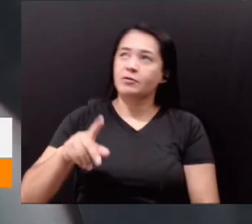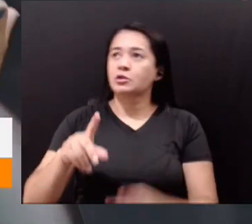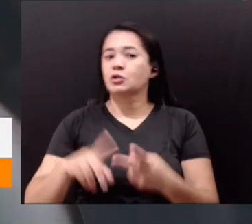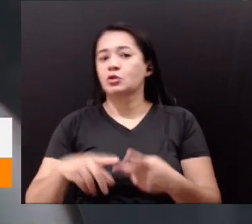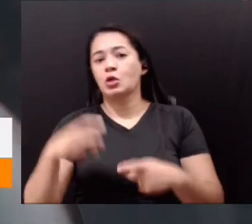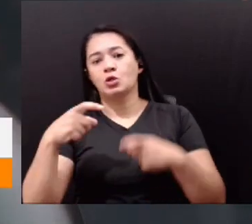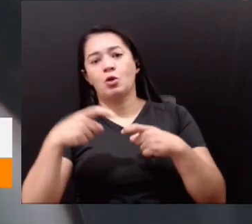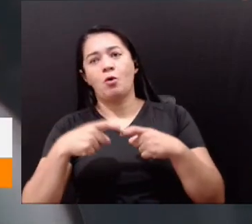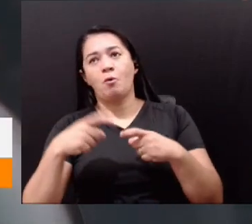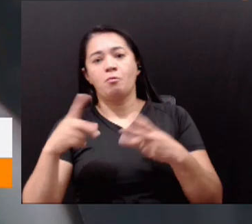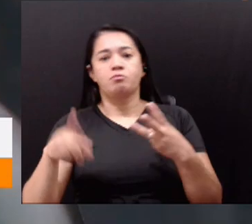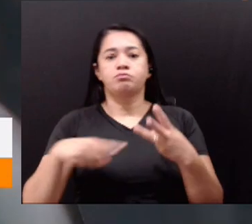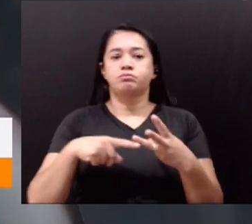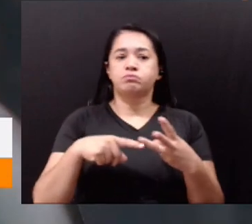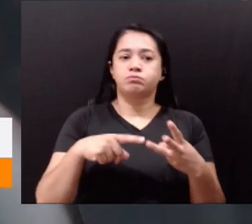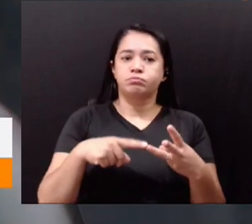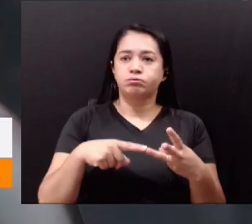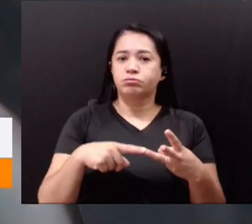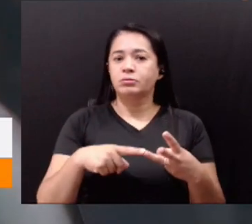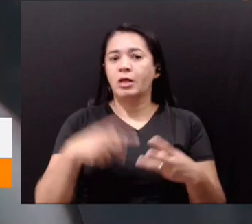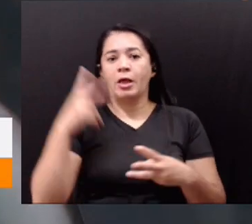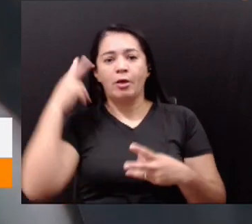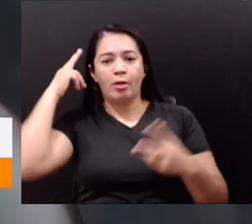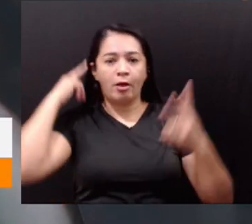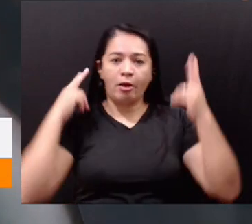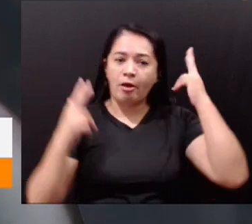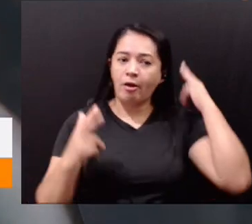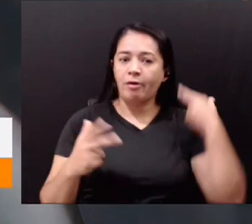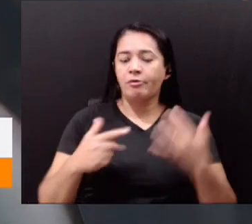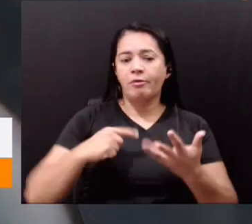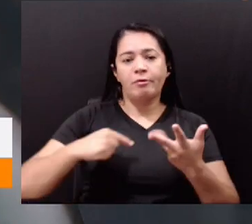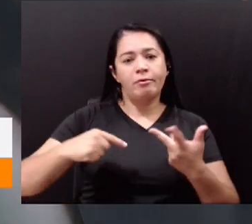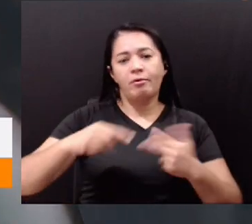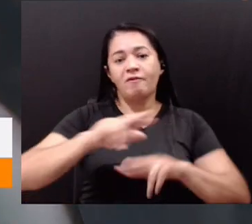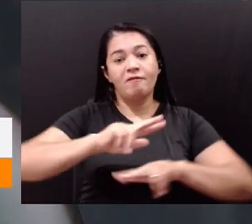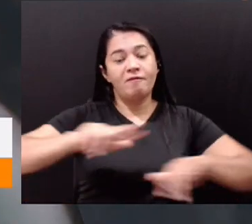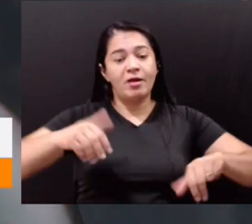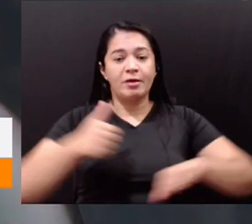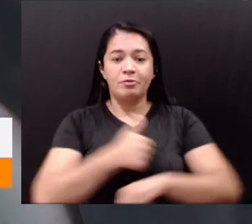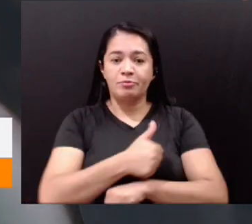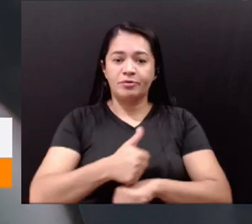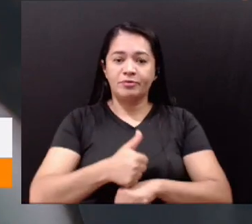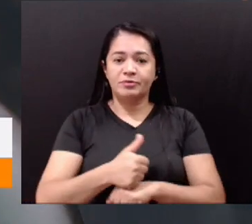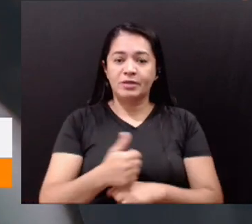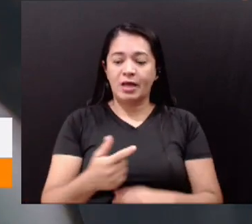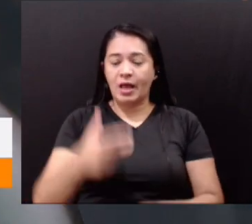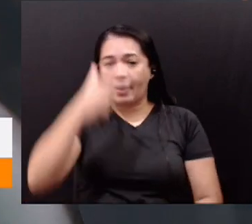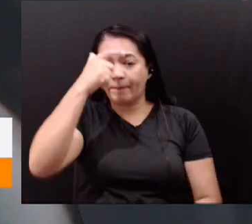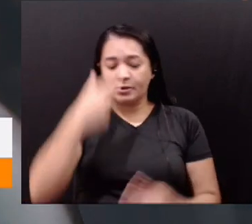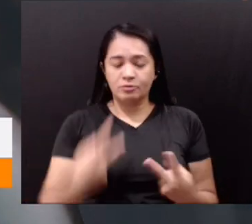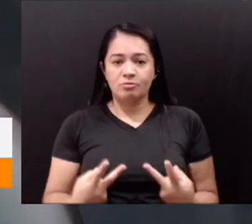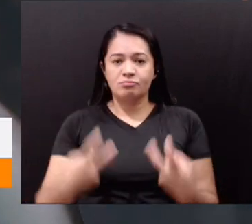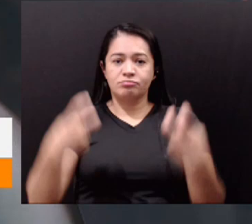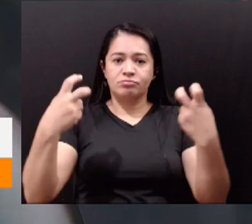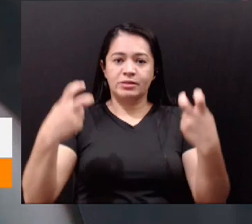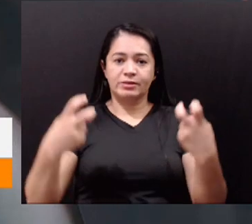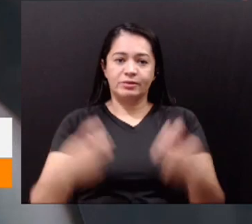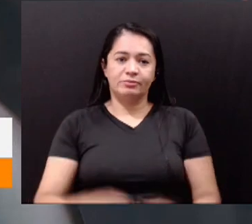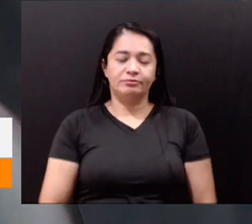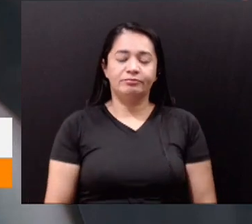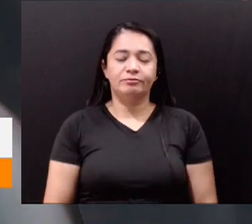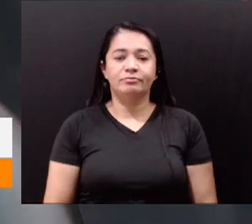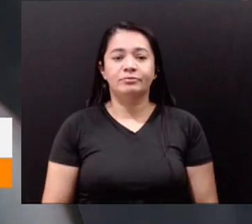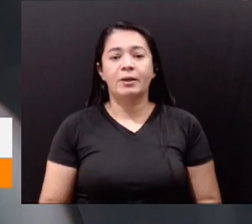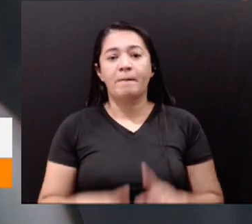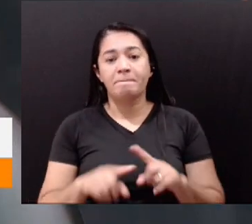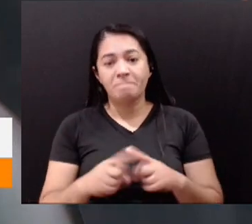sou, cabeleireiro, sou enfim, né, a pessoa se identifica como. E aí Uhum. esse fim de fase